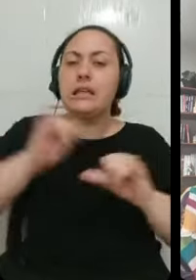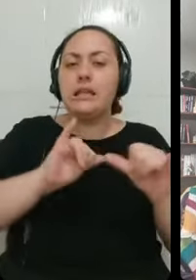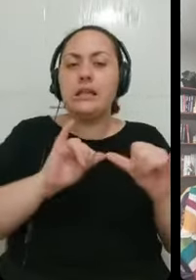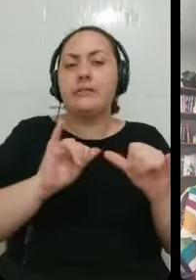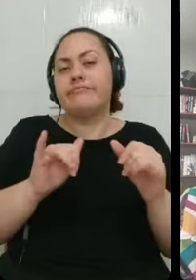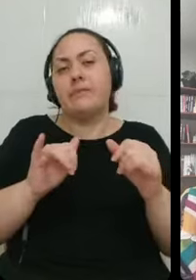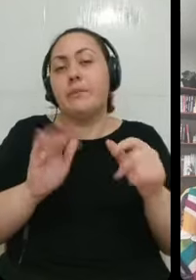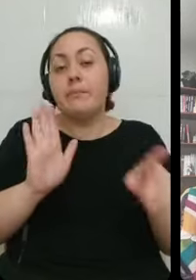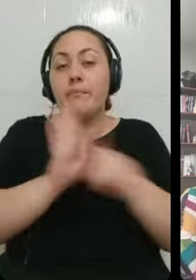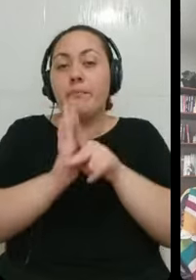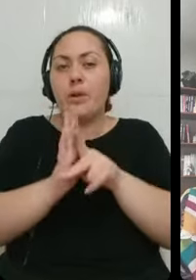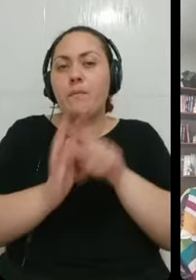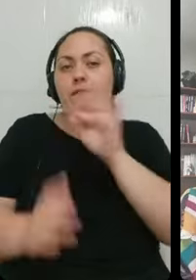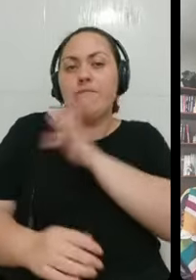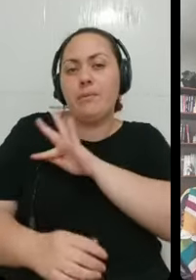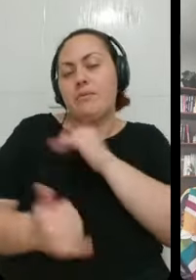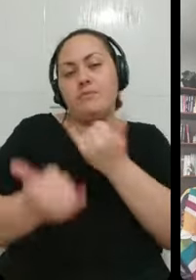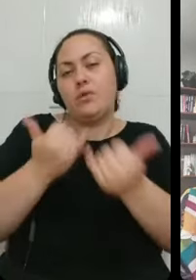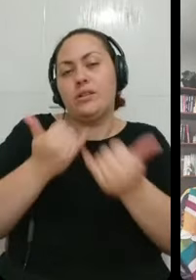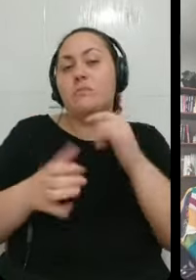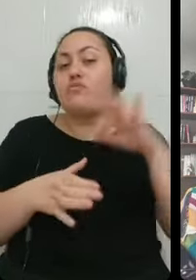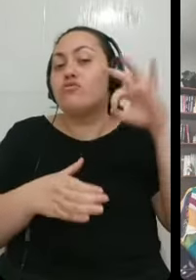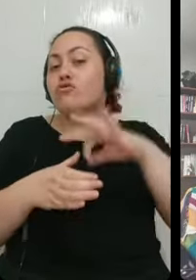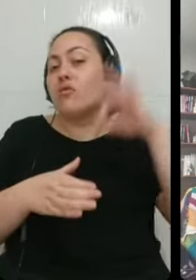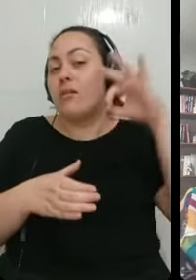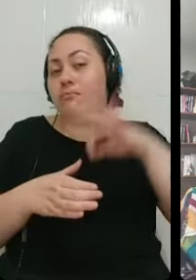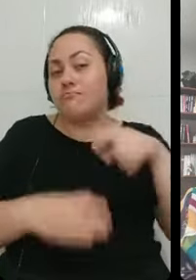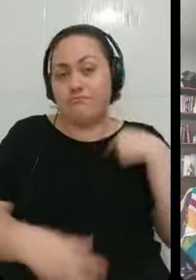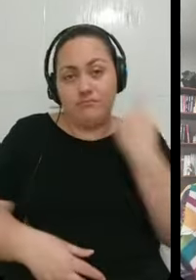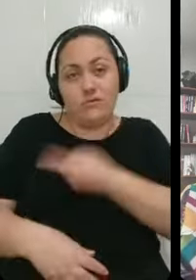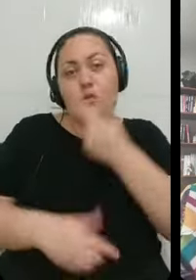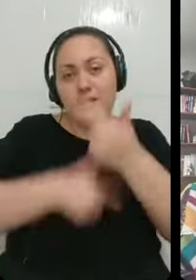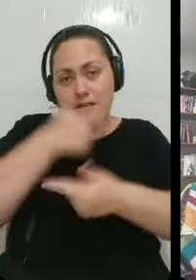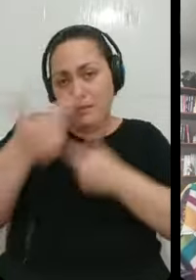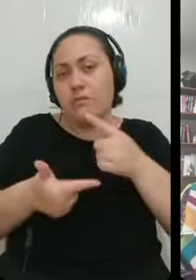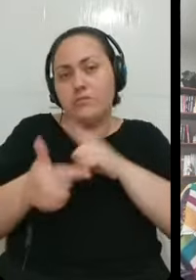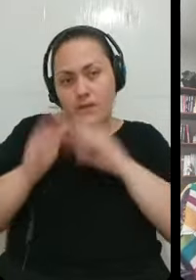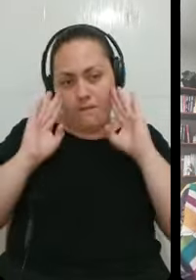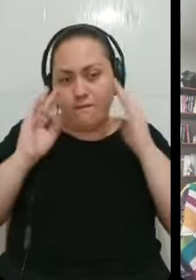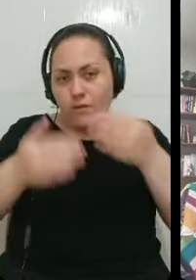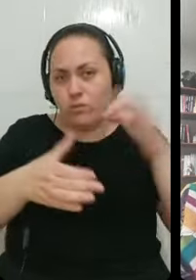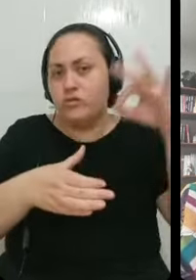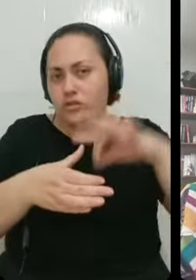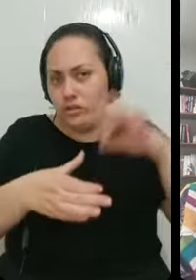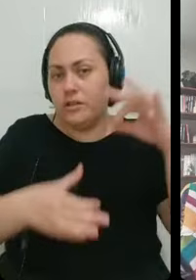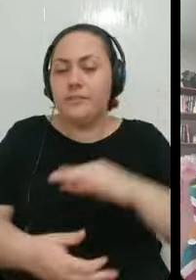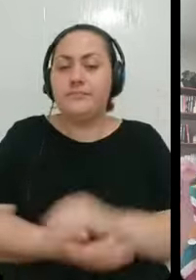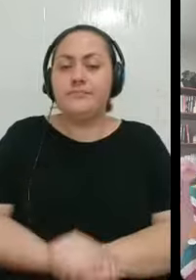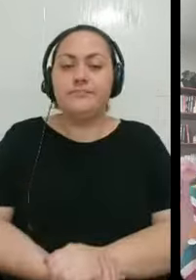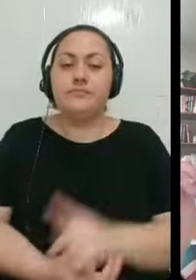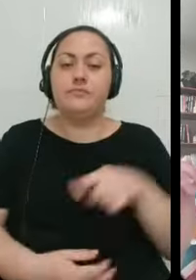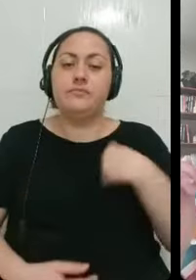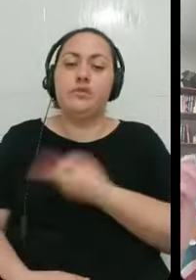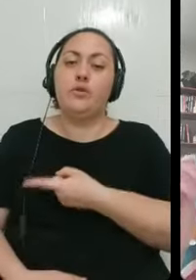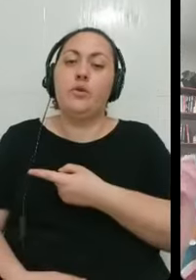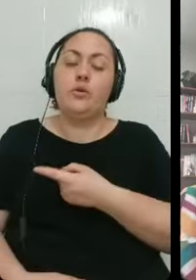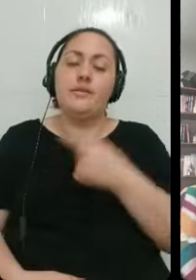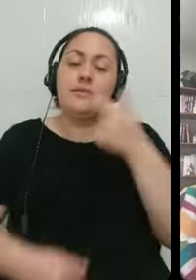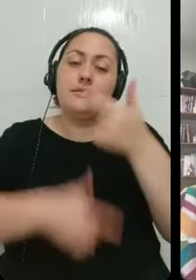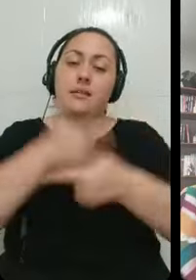o chás, né, que é um dos focos do nosso trabalho, né. Nós trabalhamos com uso racional de